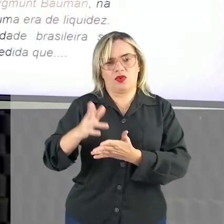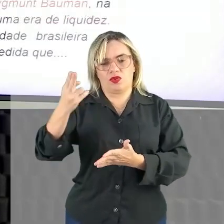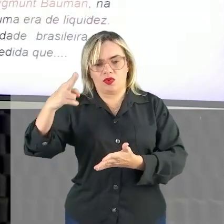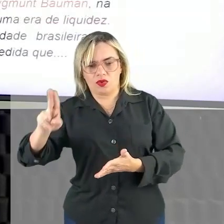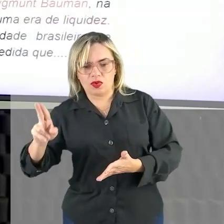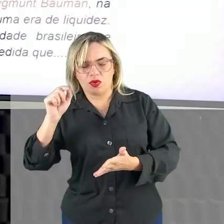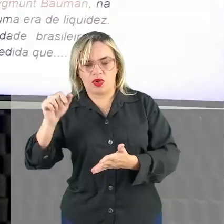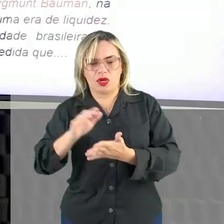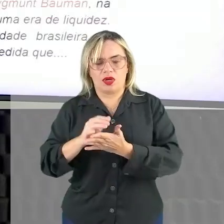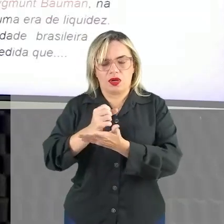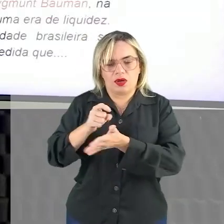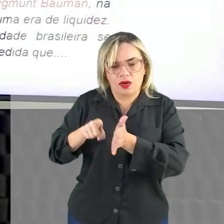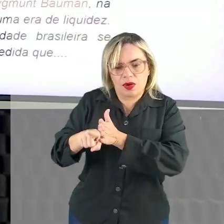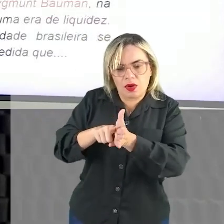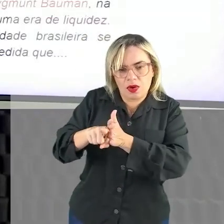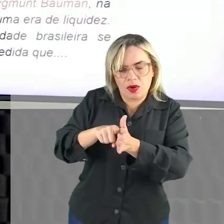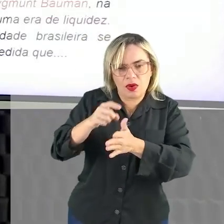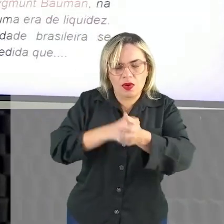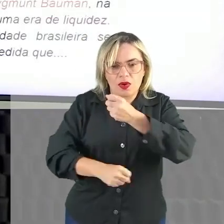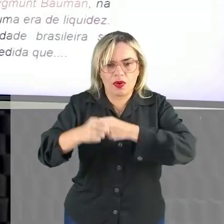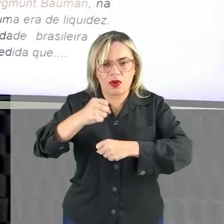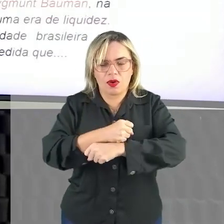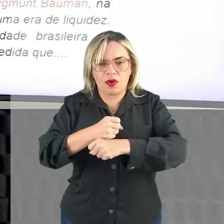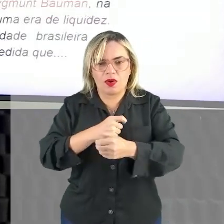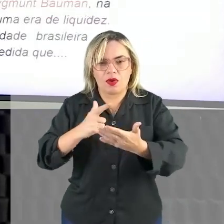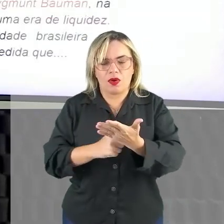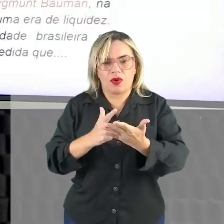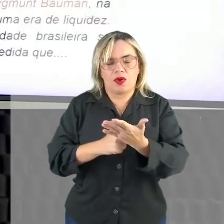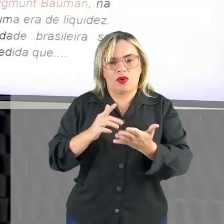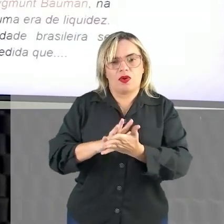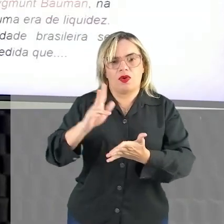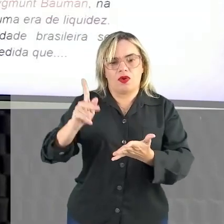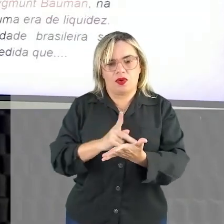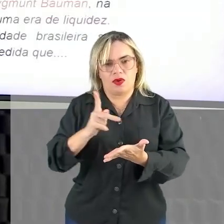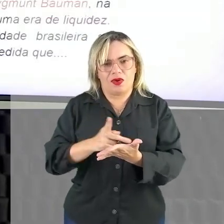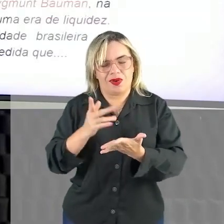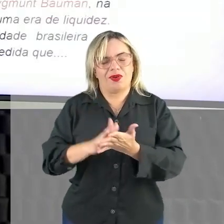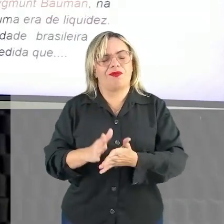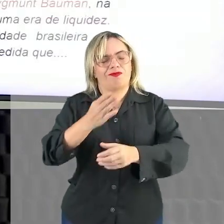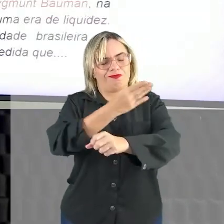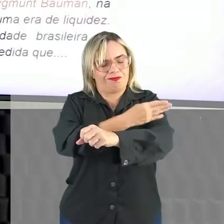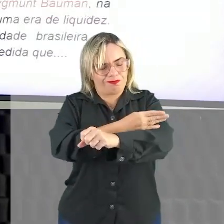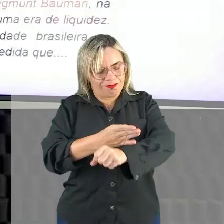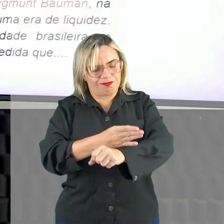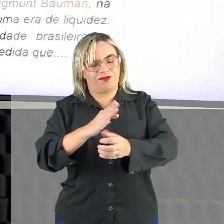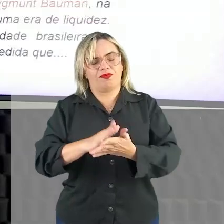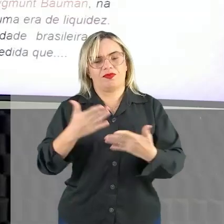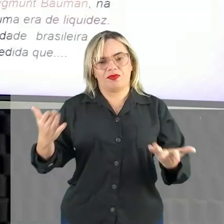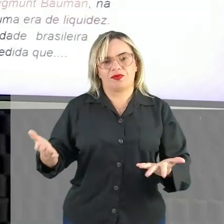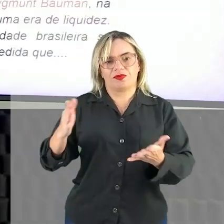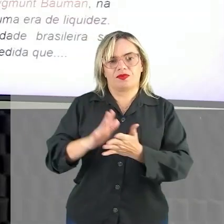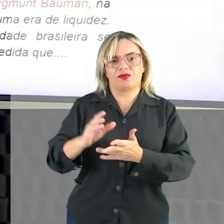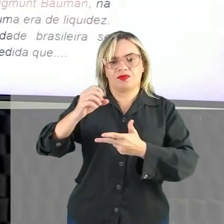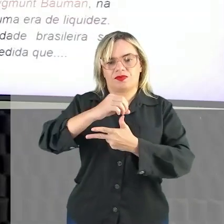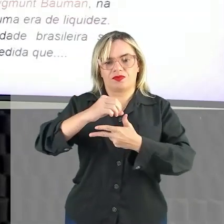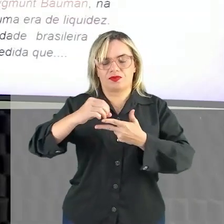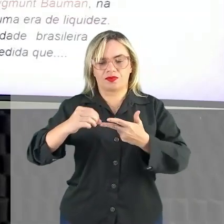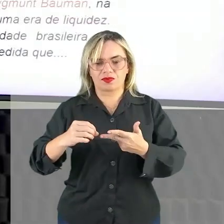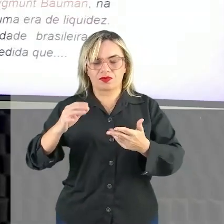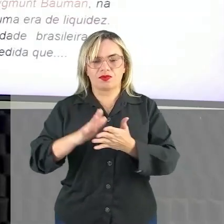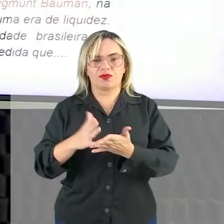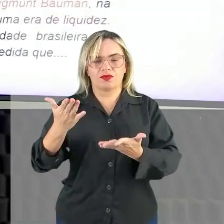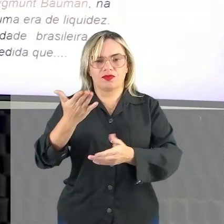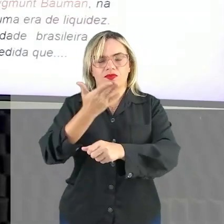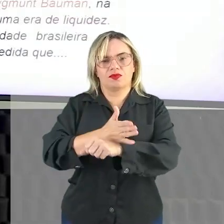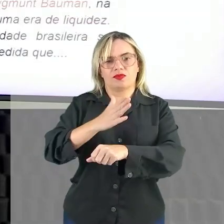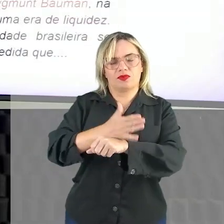a fonte, o ano do livro e a página do livro. Então vai logo se acostumando. O Enem, gente, é um